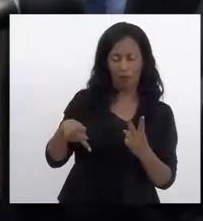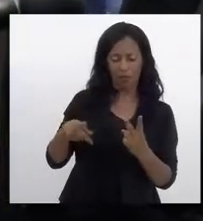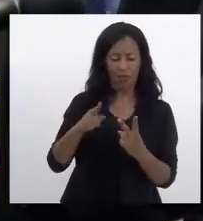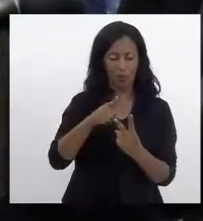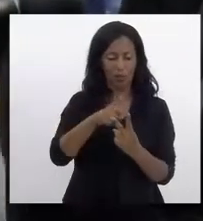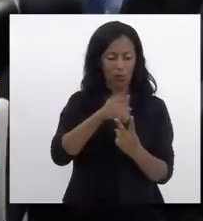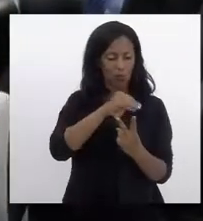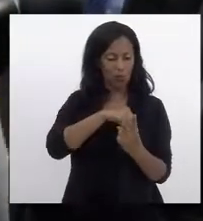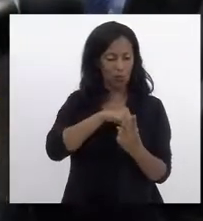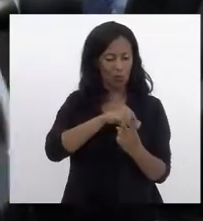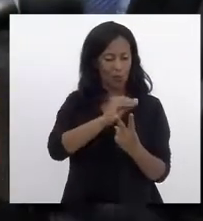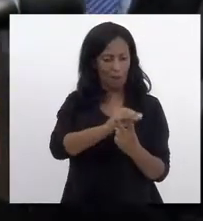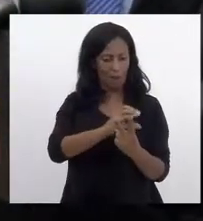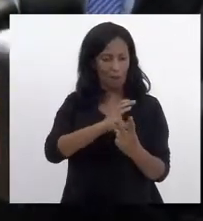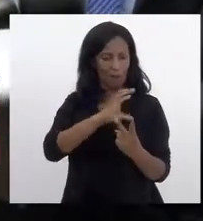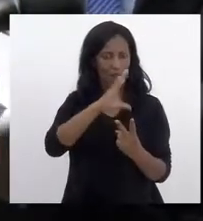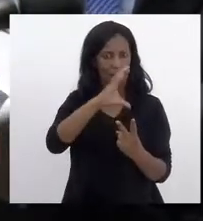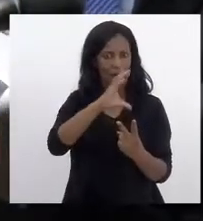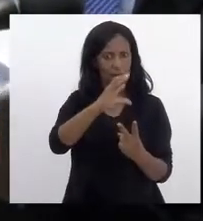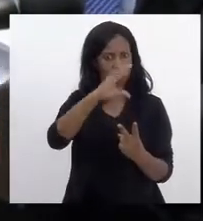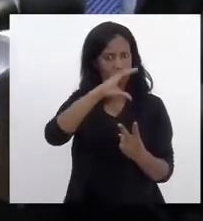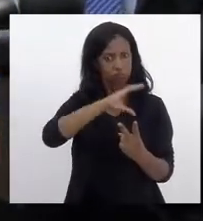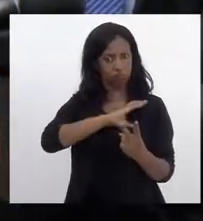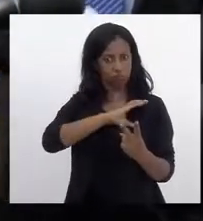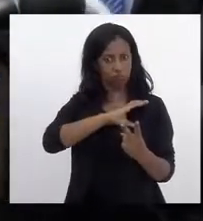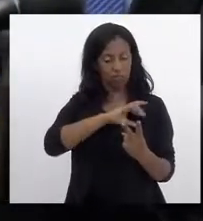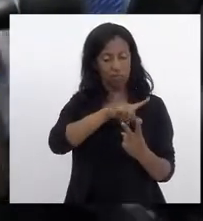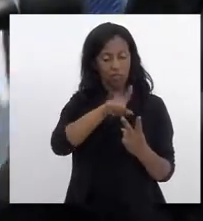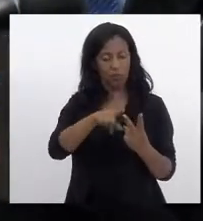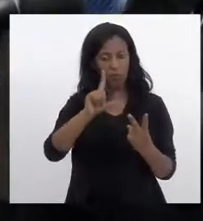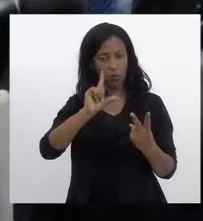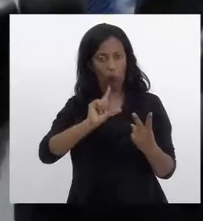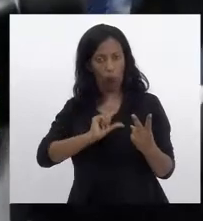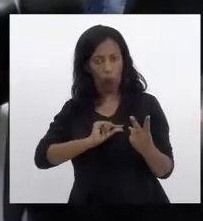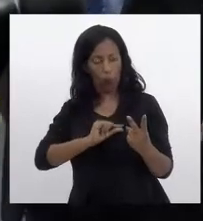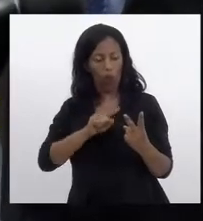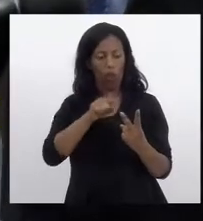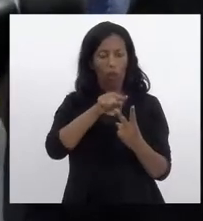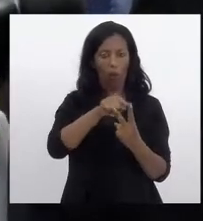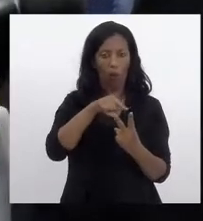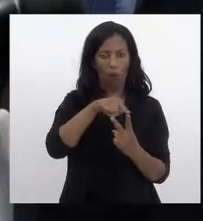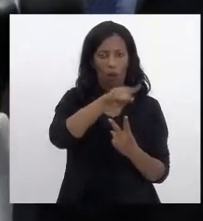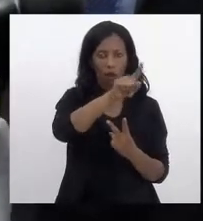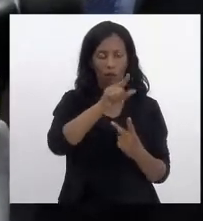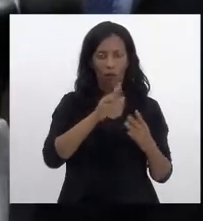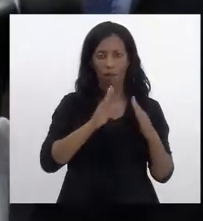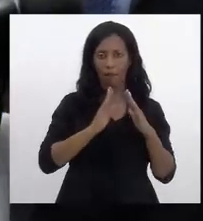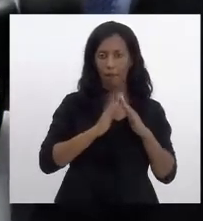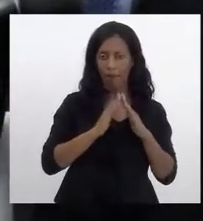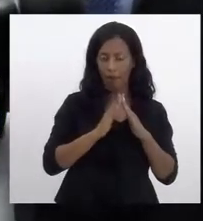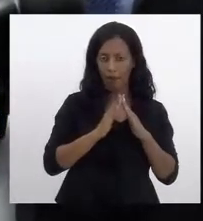com salário muito maior que o outro. Porque um levou para casa